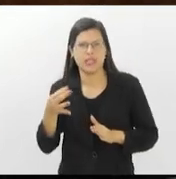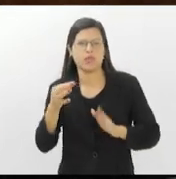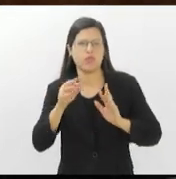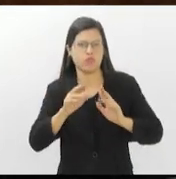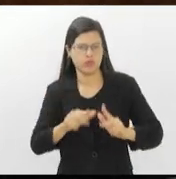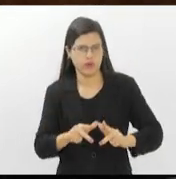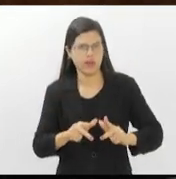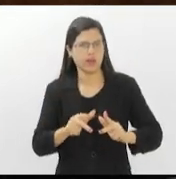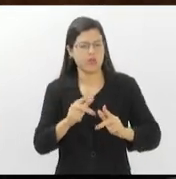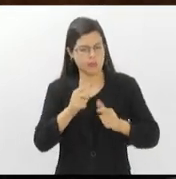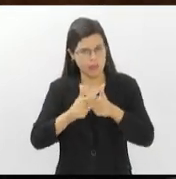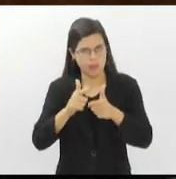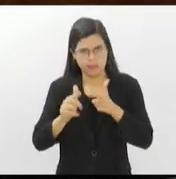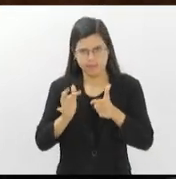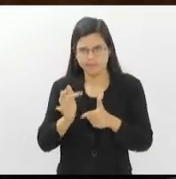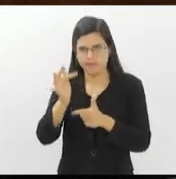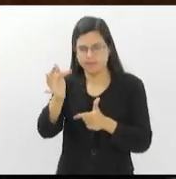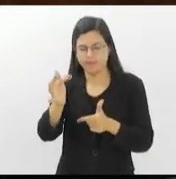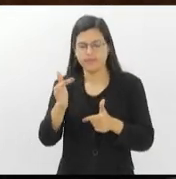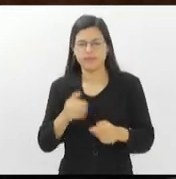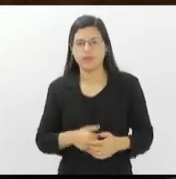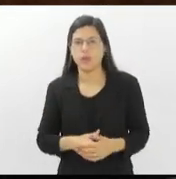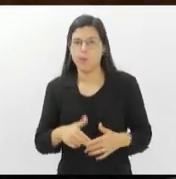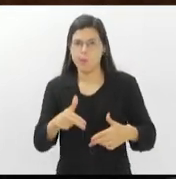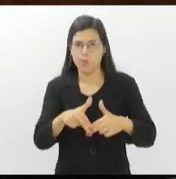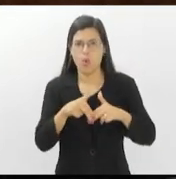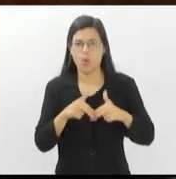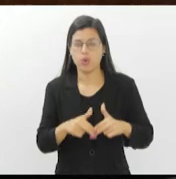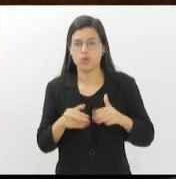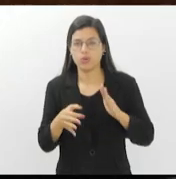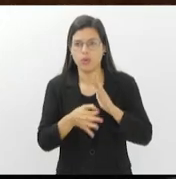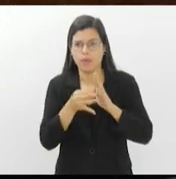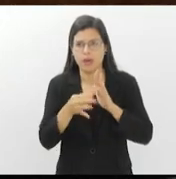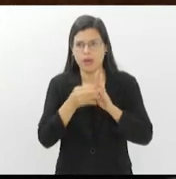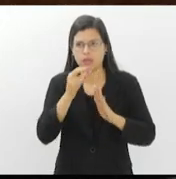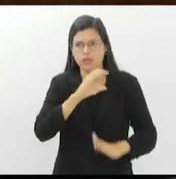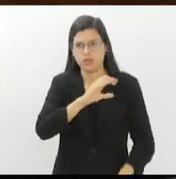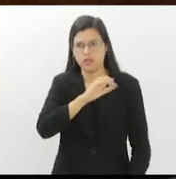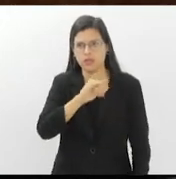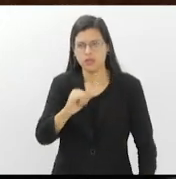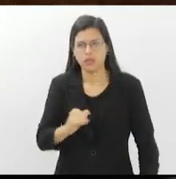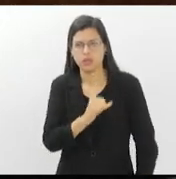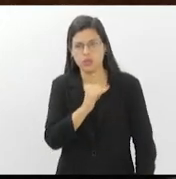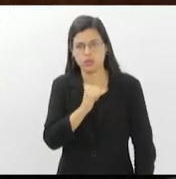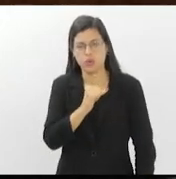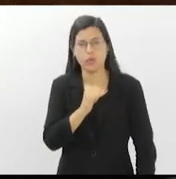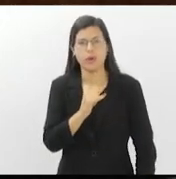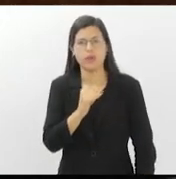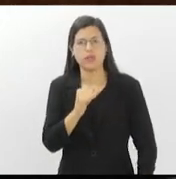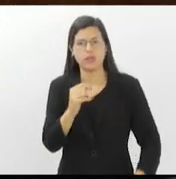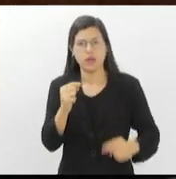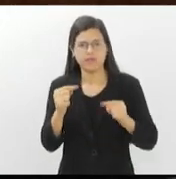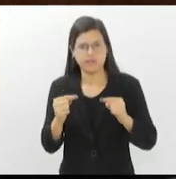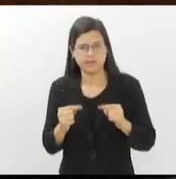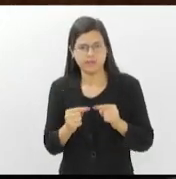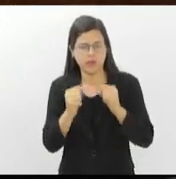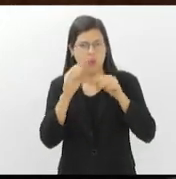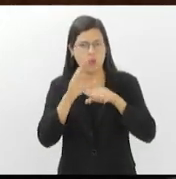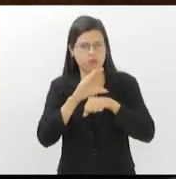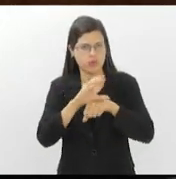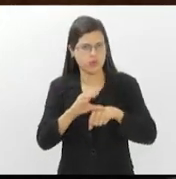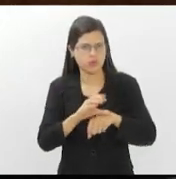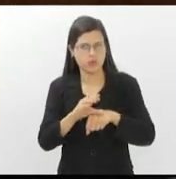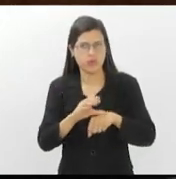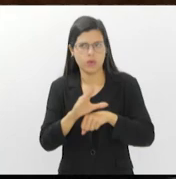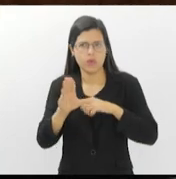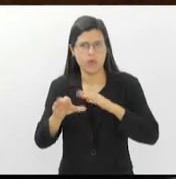futuros. Nesse sentido, o parecer da CCJ foi pela constitucionalidade